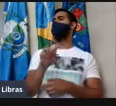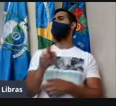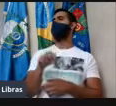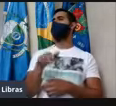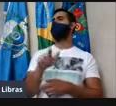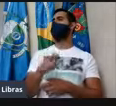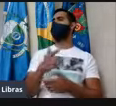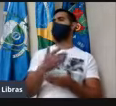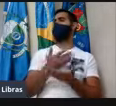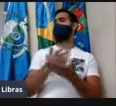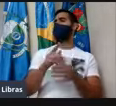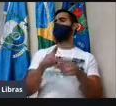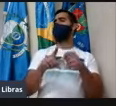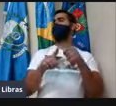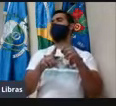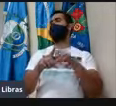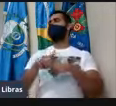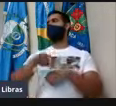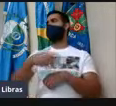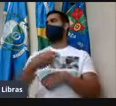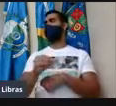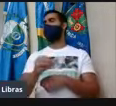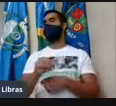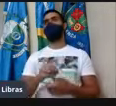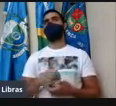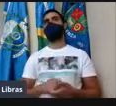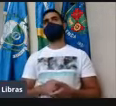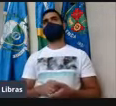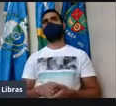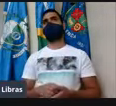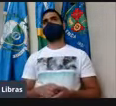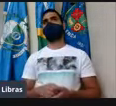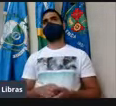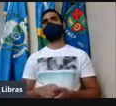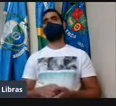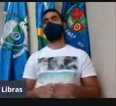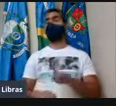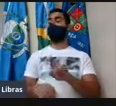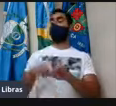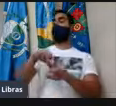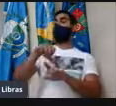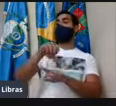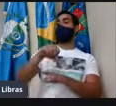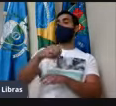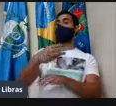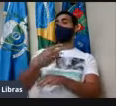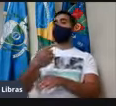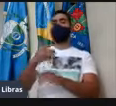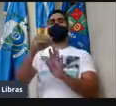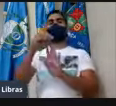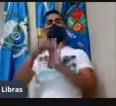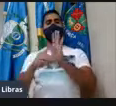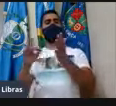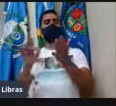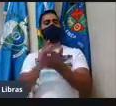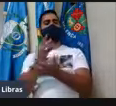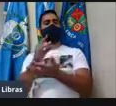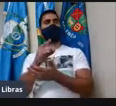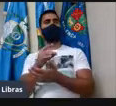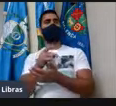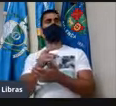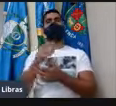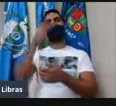janeiro de 2021. Então não é nem 9,32, vai ser... Não. 9,32 foi um decreto assinado em janeiro